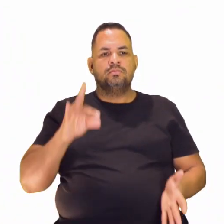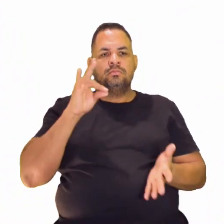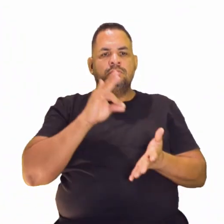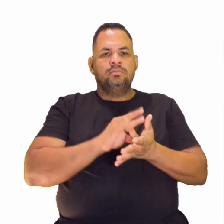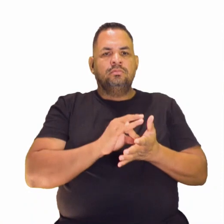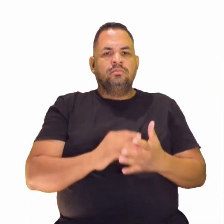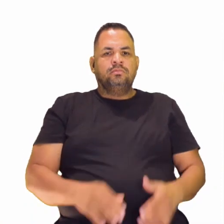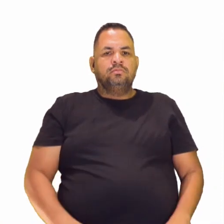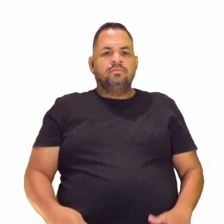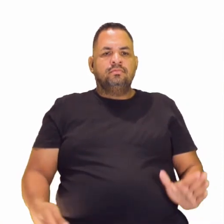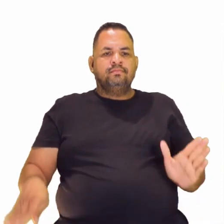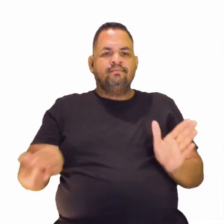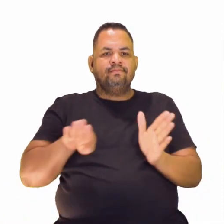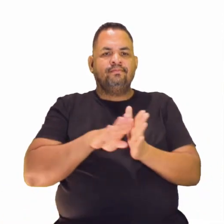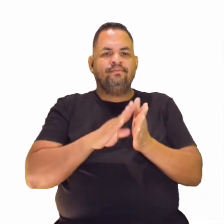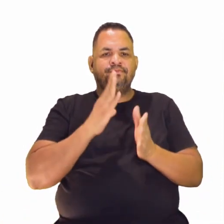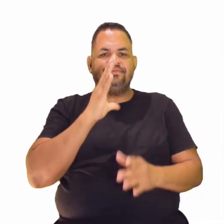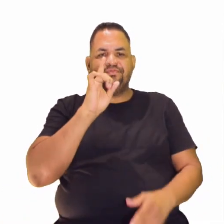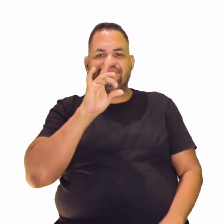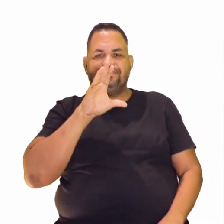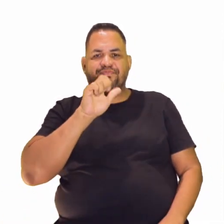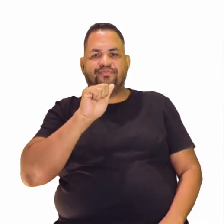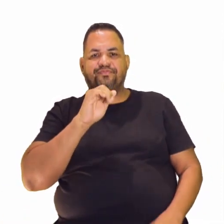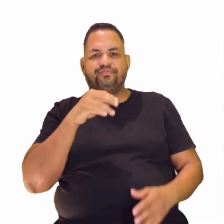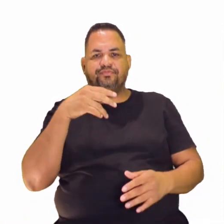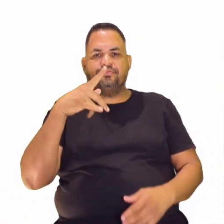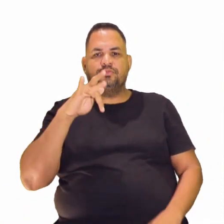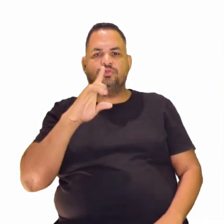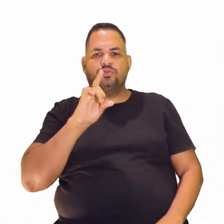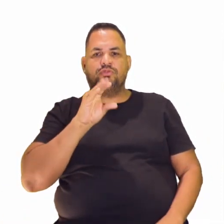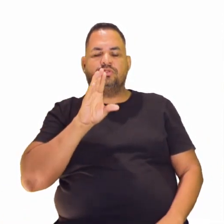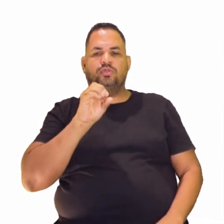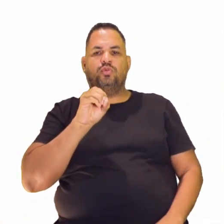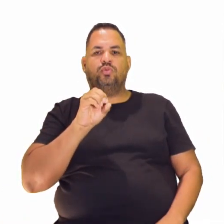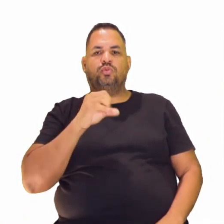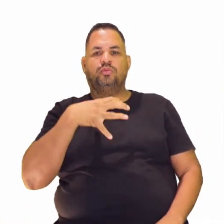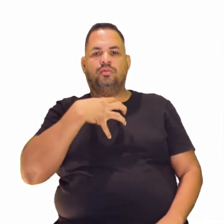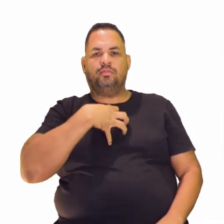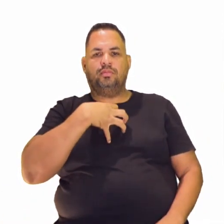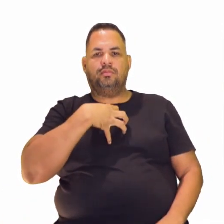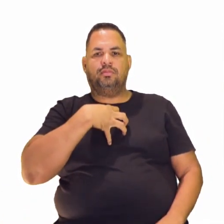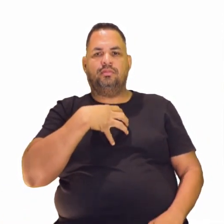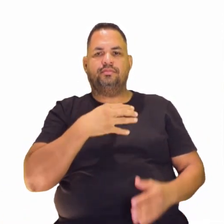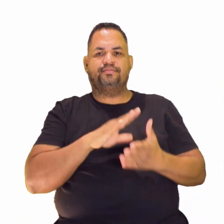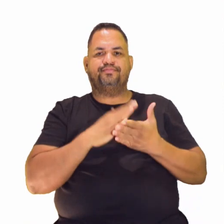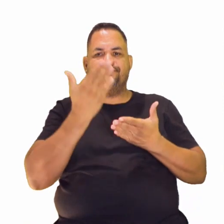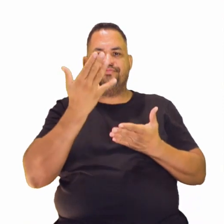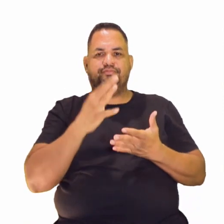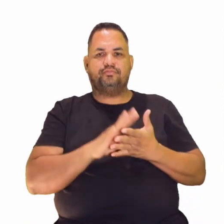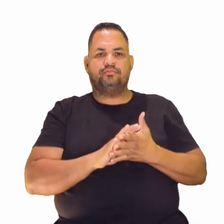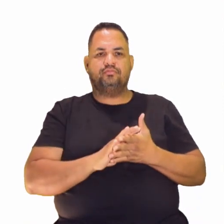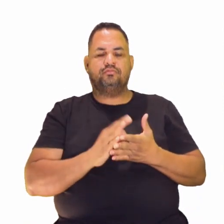fato, né? O desembarque de Cabral em Porto Seguro, na obra, né,